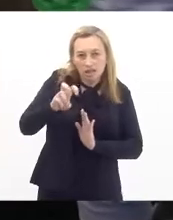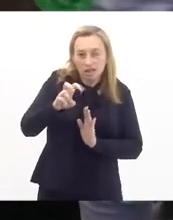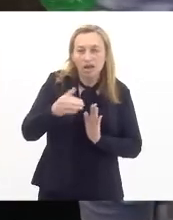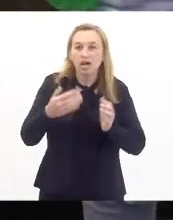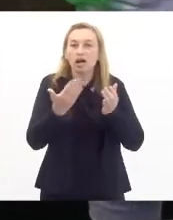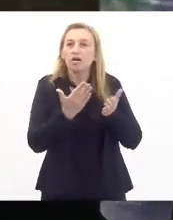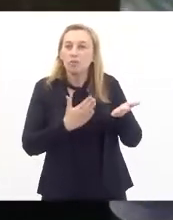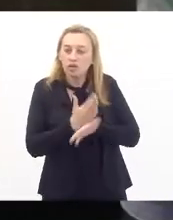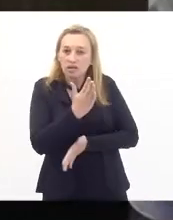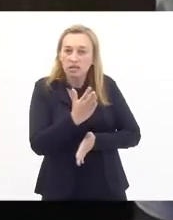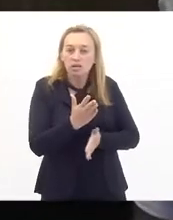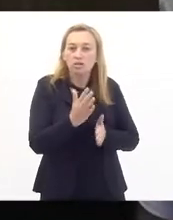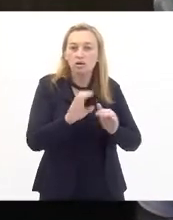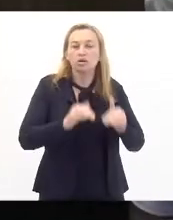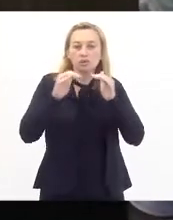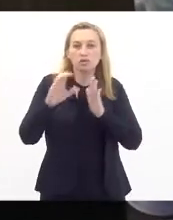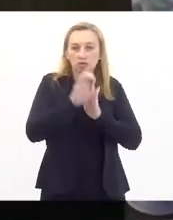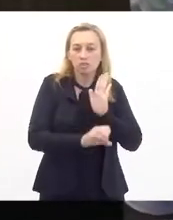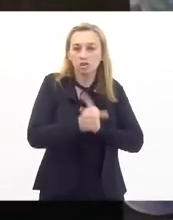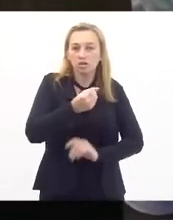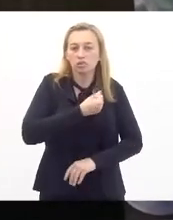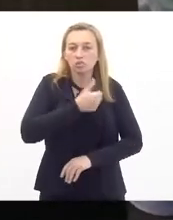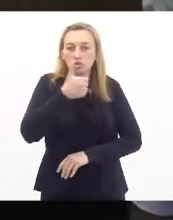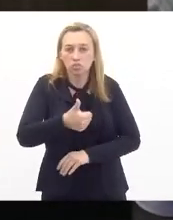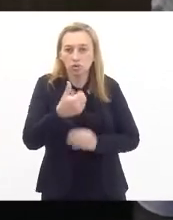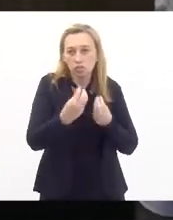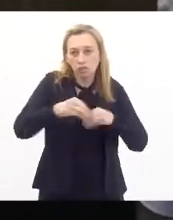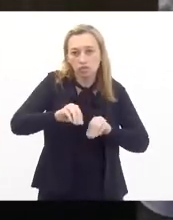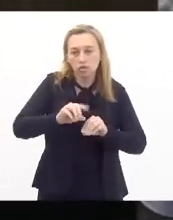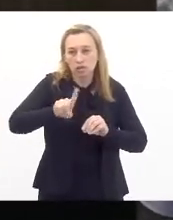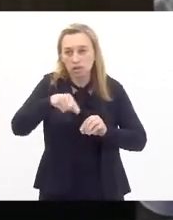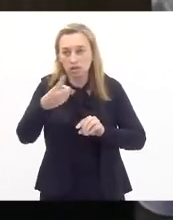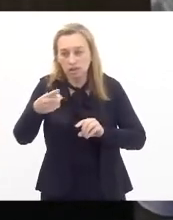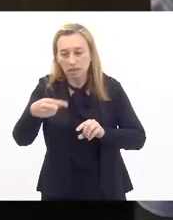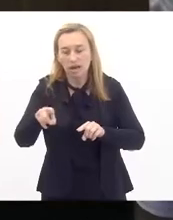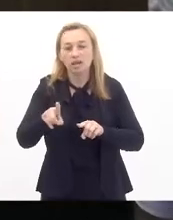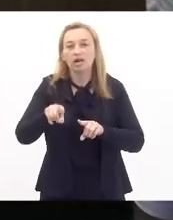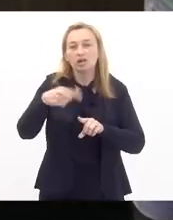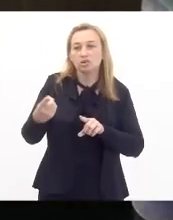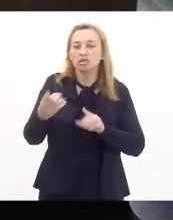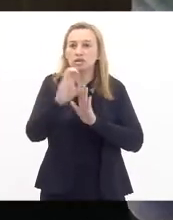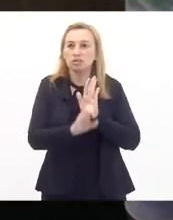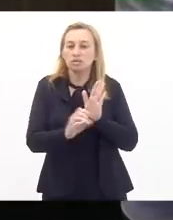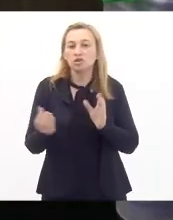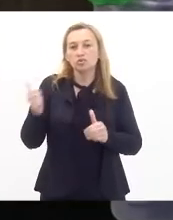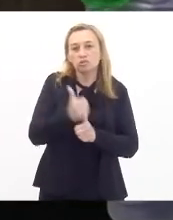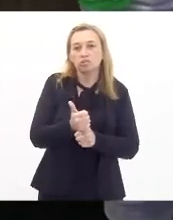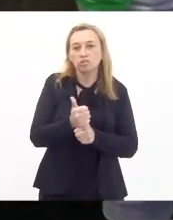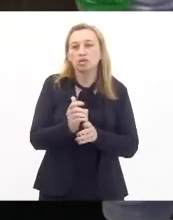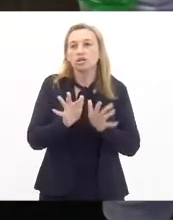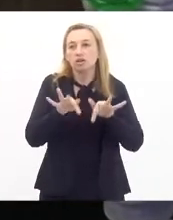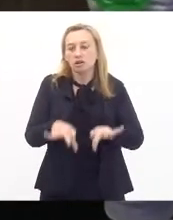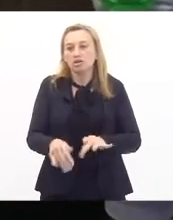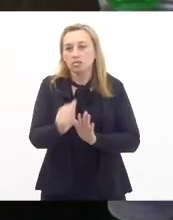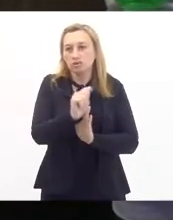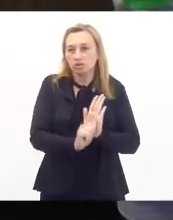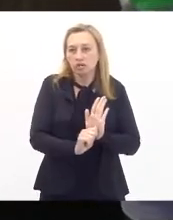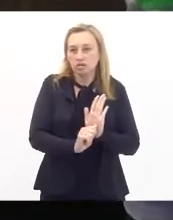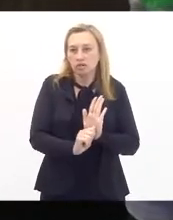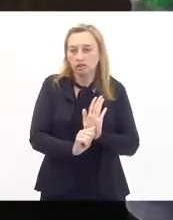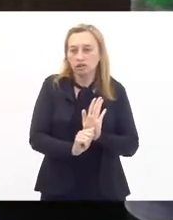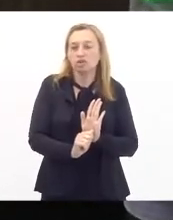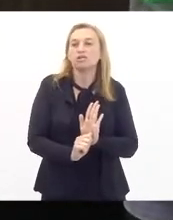pela provação com subemenda continuar ativa de emendar um contrárias e mais emendas concluindo o substitutivo e pedindo forma final de